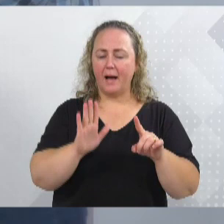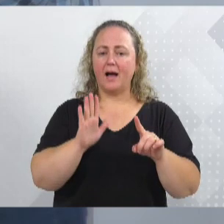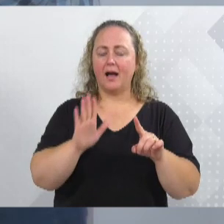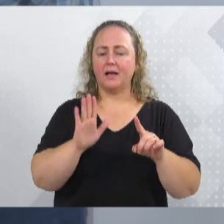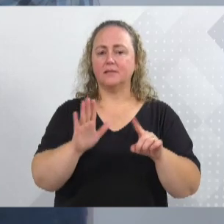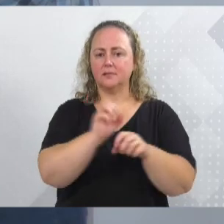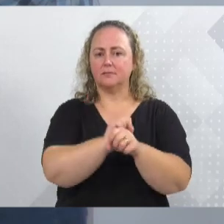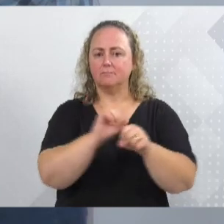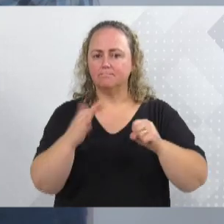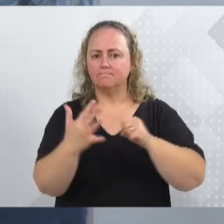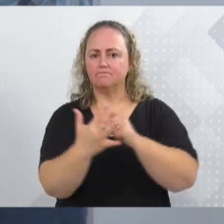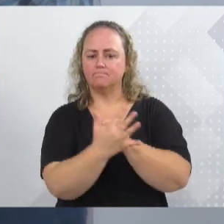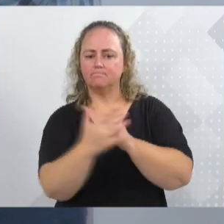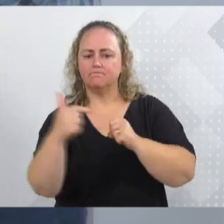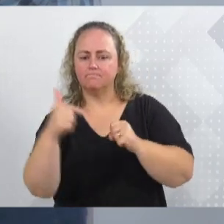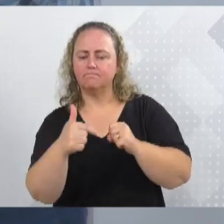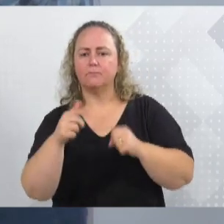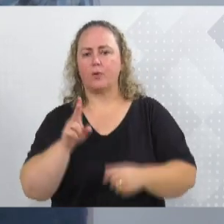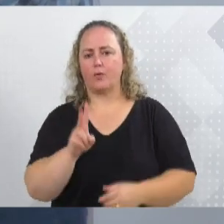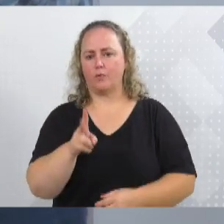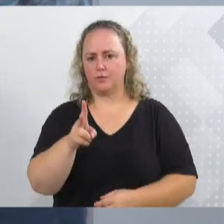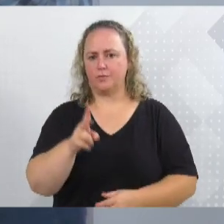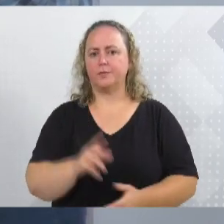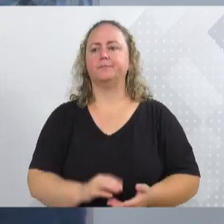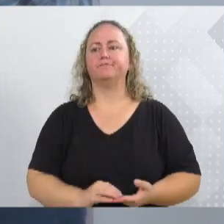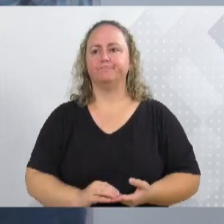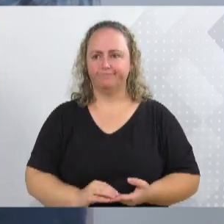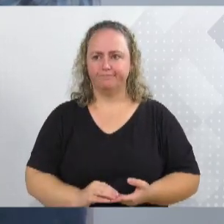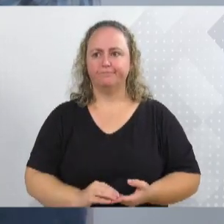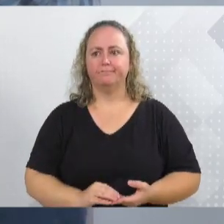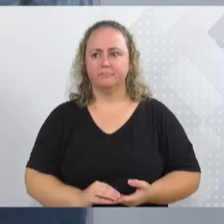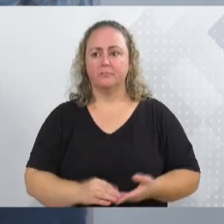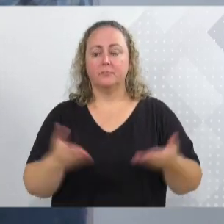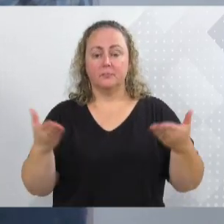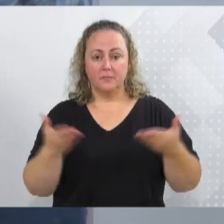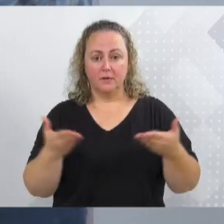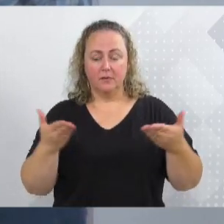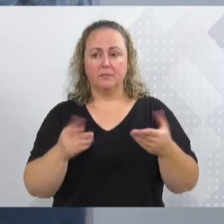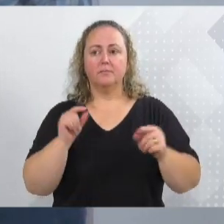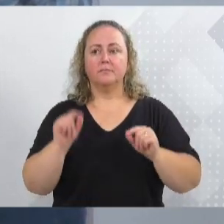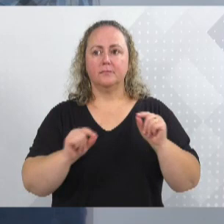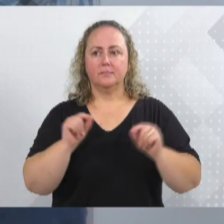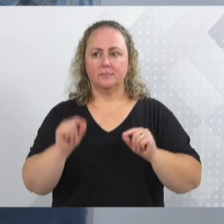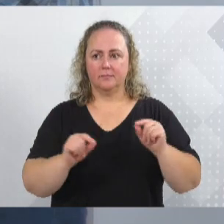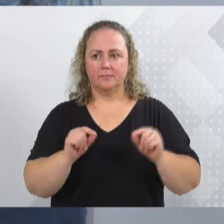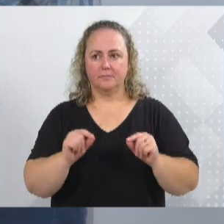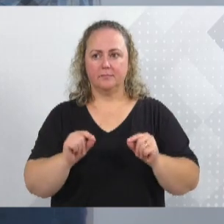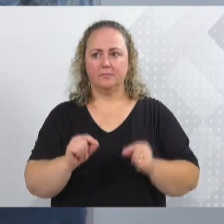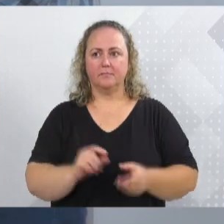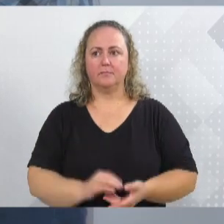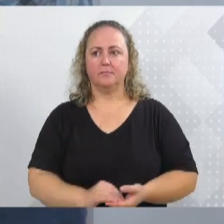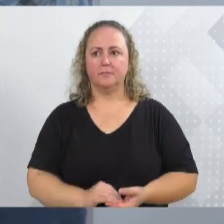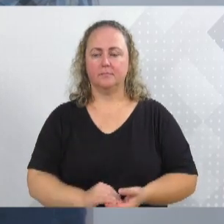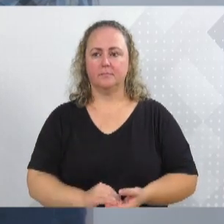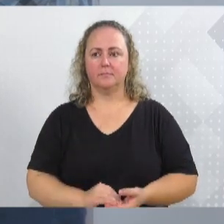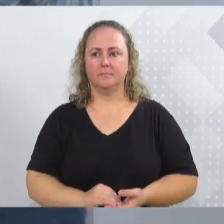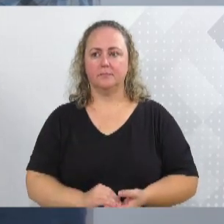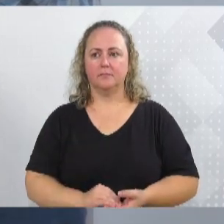né, existem muitos casos, e hoje se trabalha muito... Manda ela fazer.